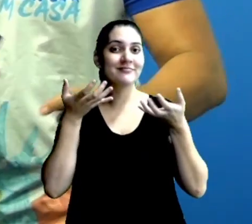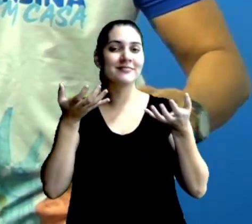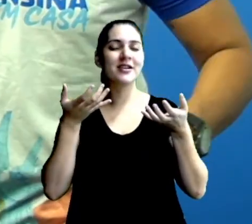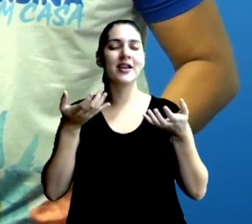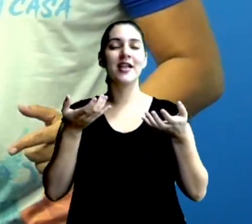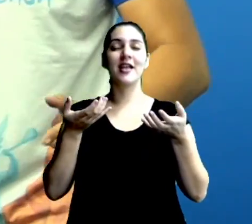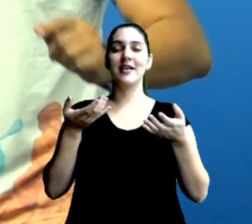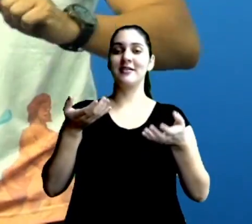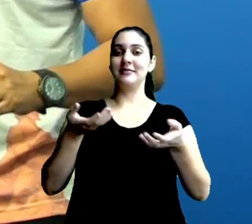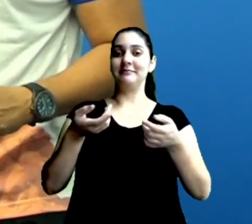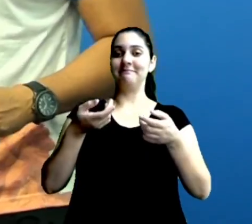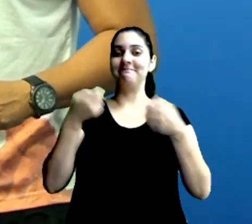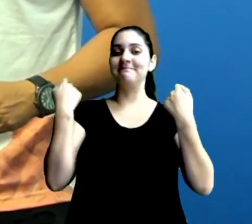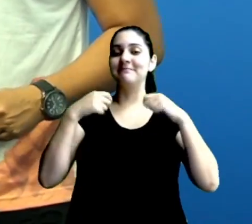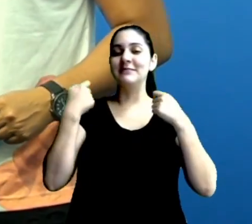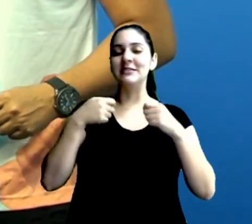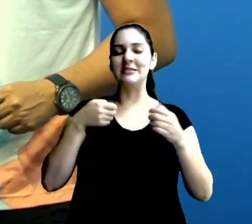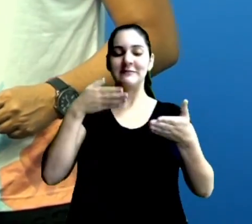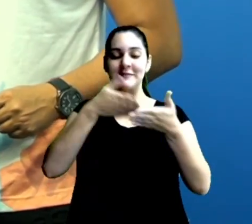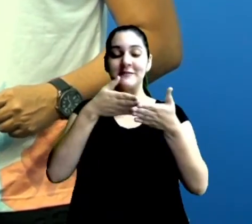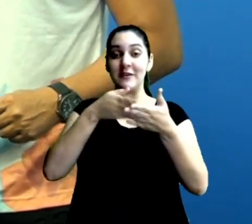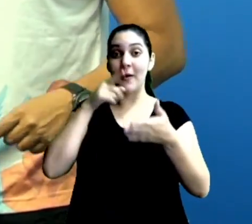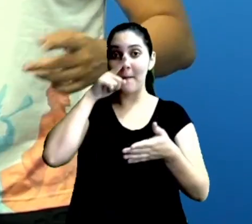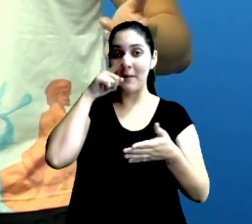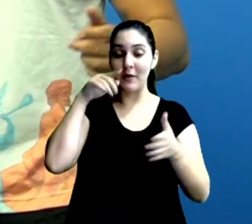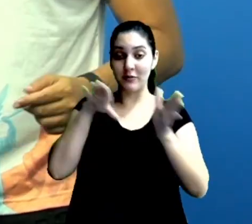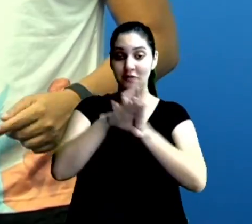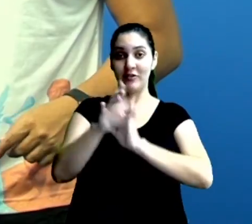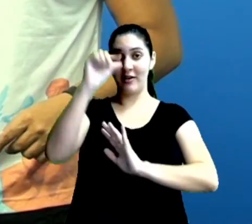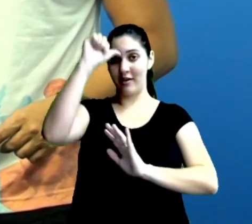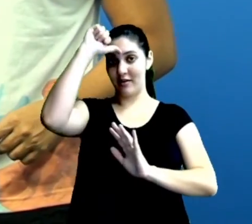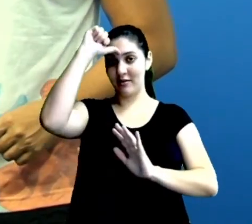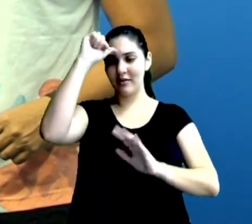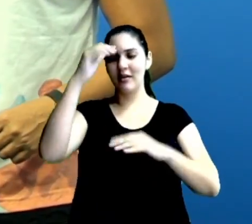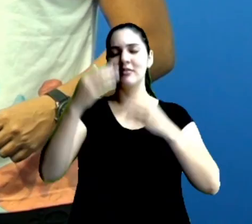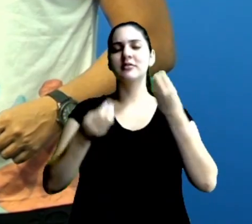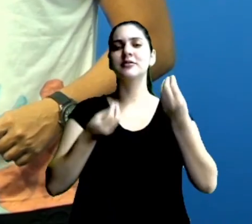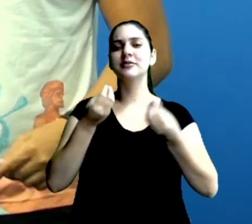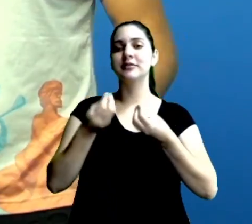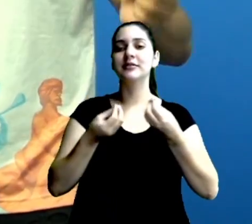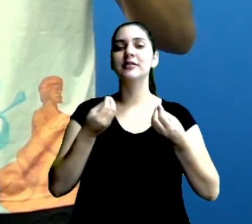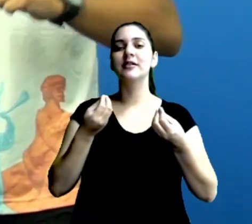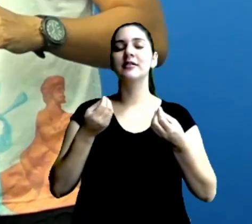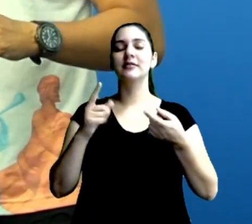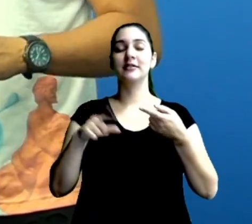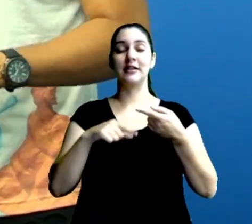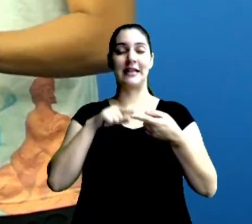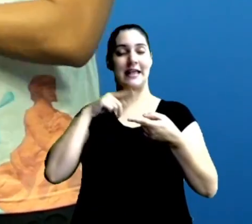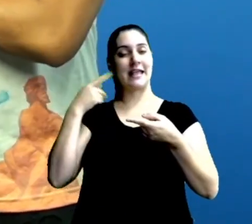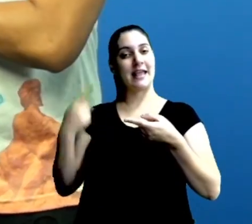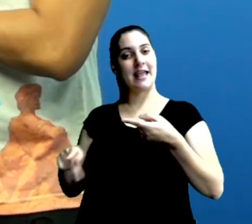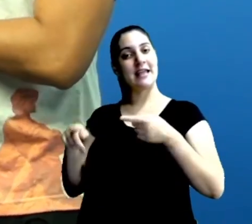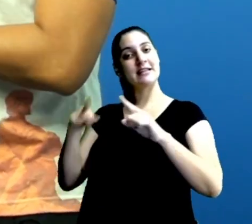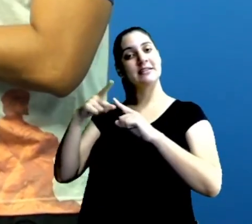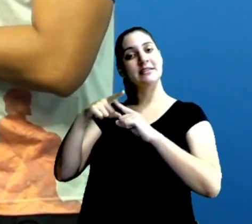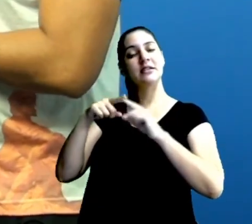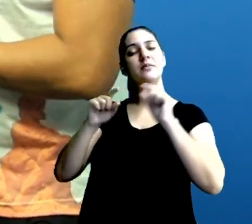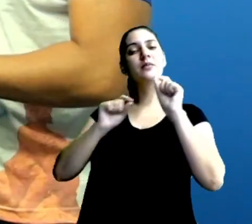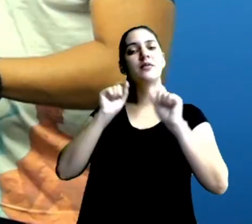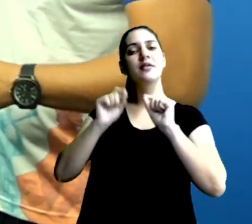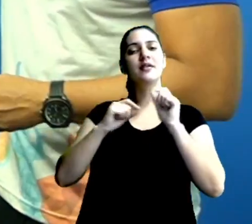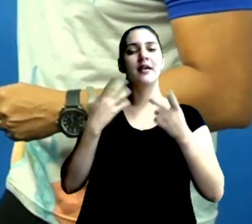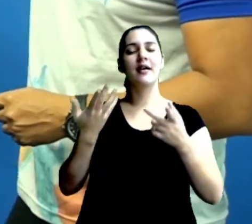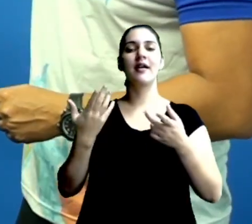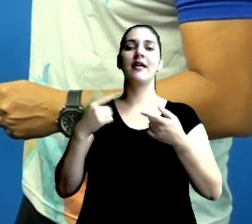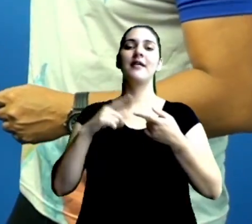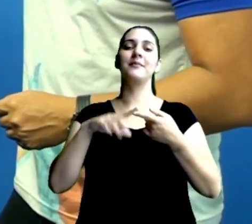tantos perigos para poder chegar às Índias? E que especiarias eram essas? Essas especiarias, as especiarias como você vê